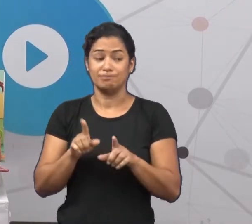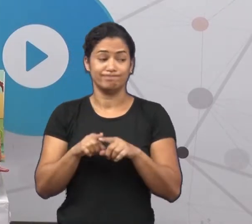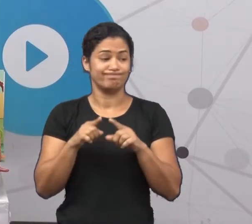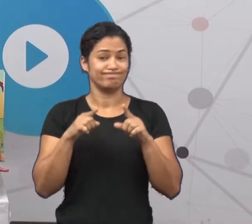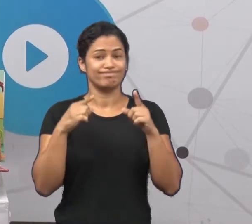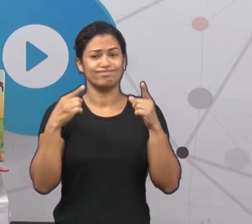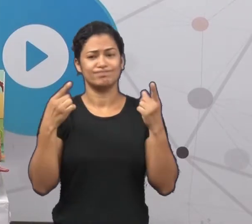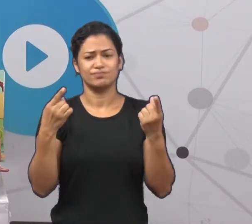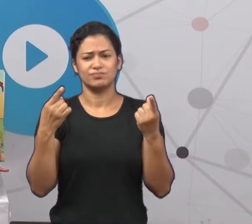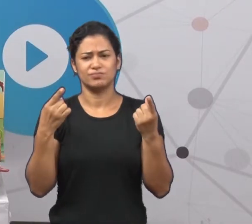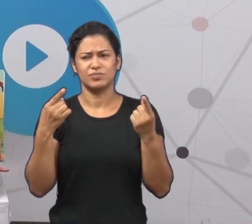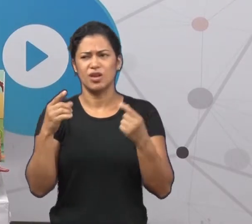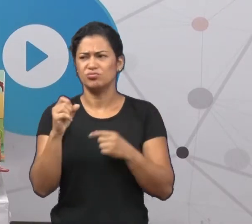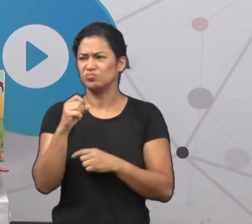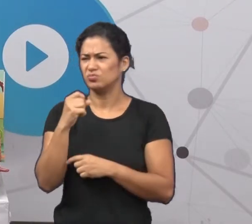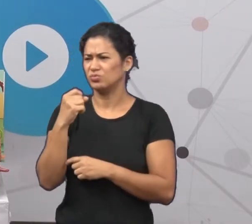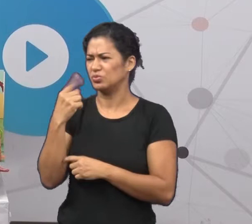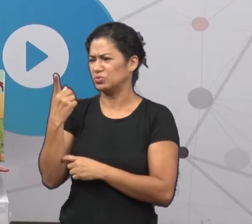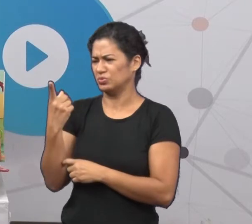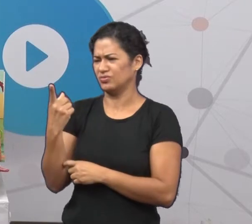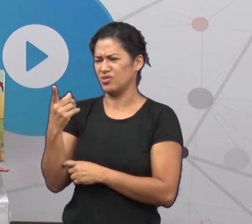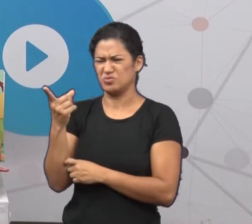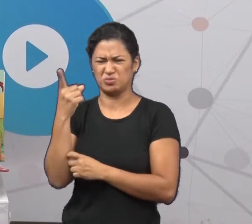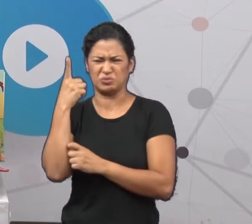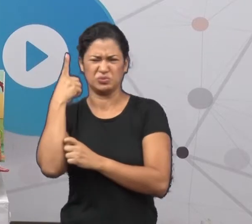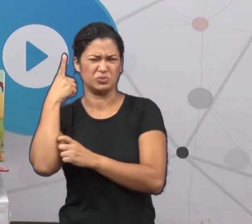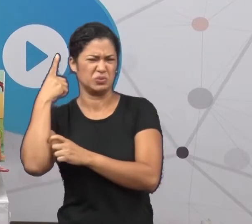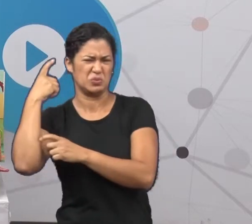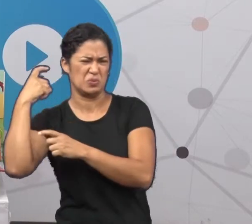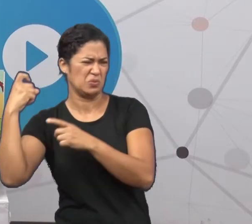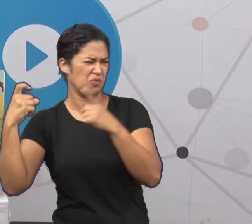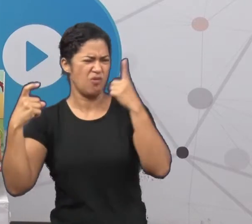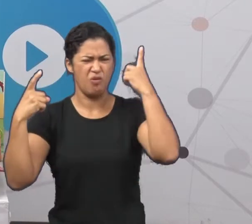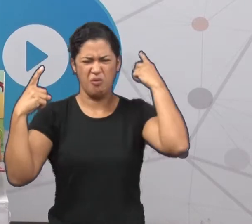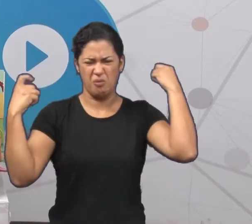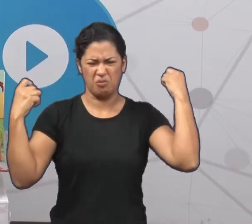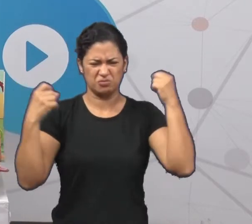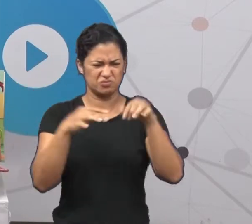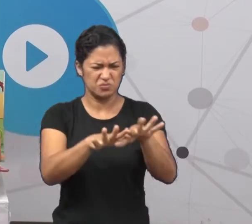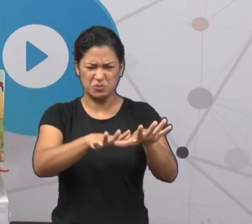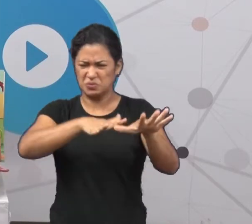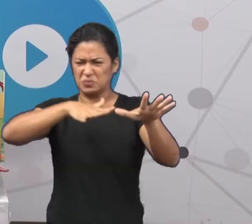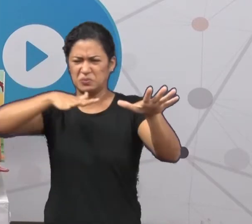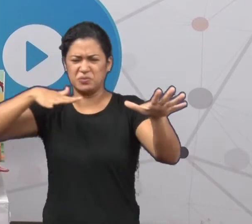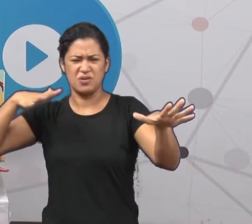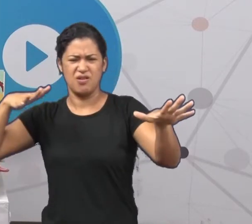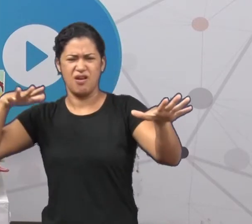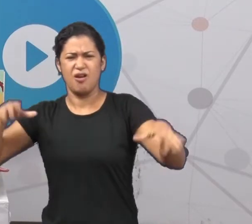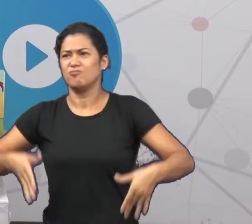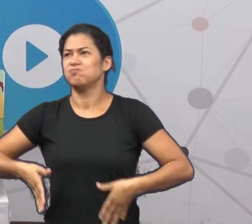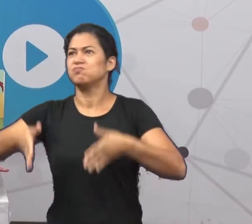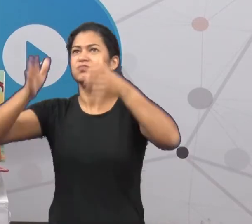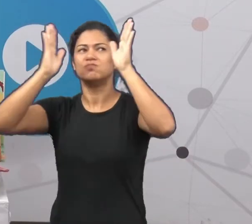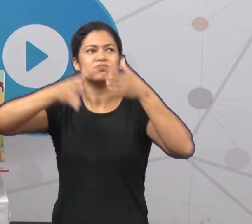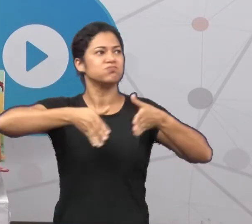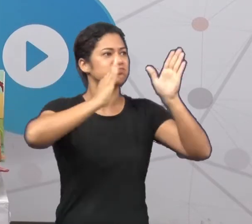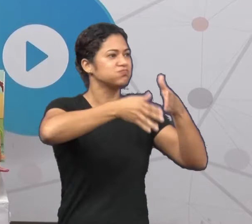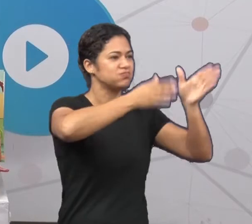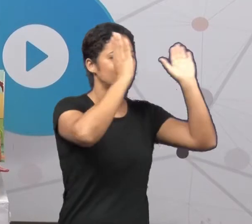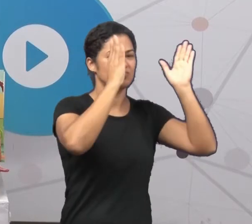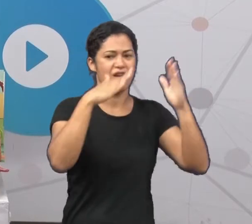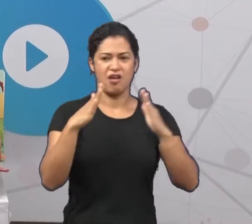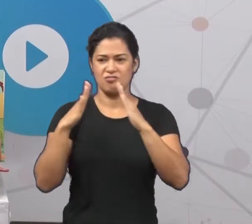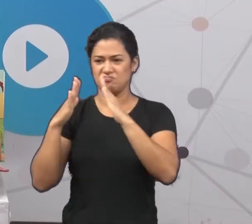Mas logo ele estranhou muito aquela barulheira toda. Eram muitos carros, muitos prédios,